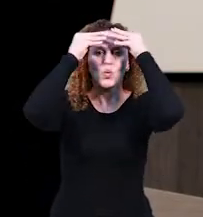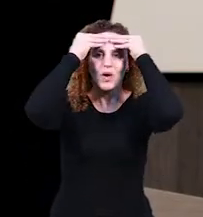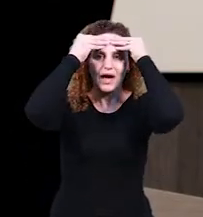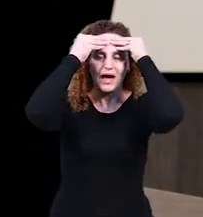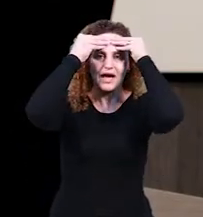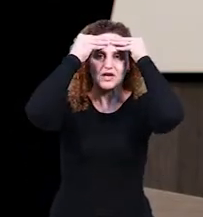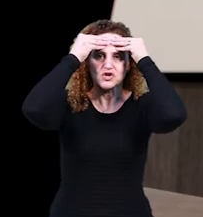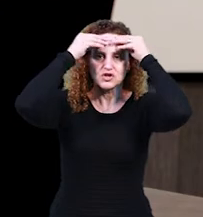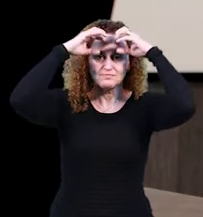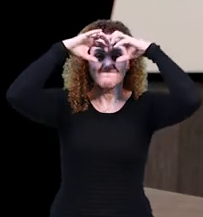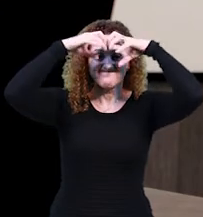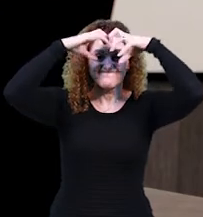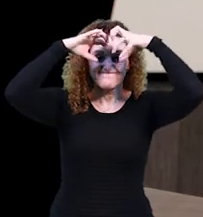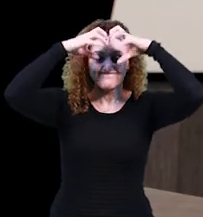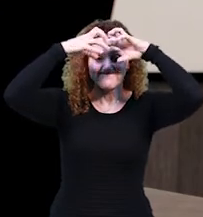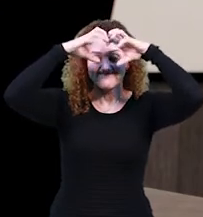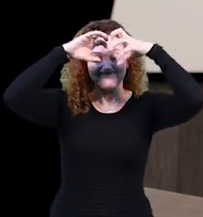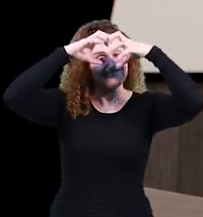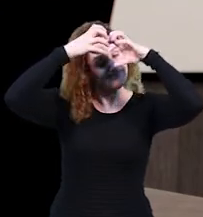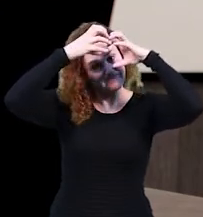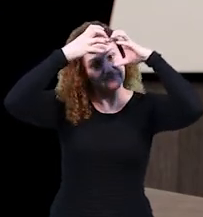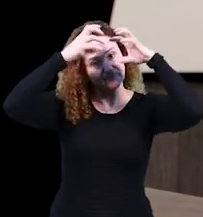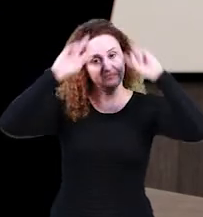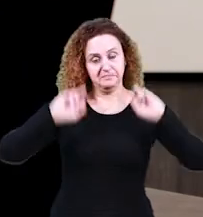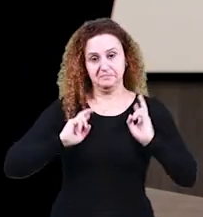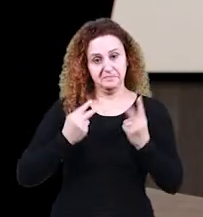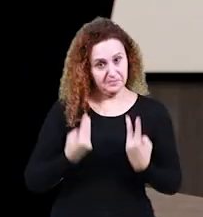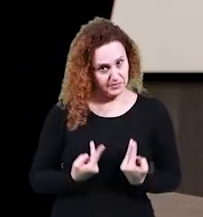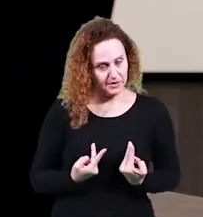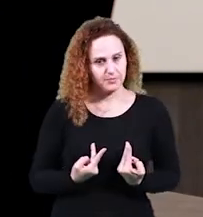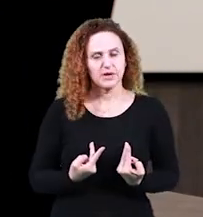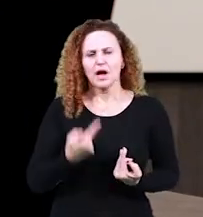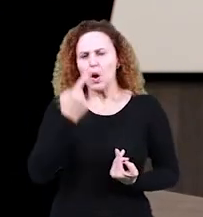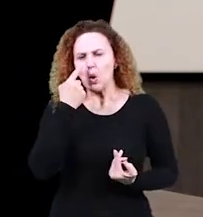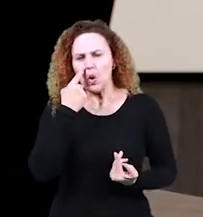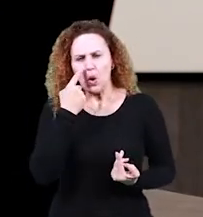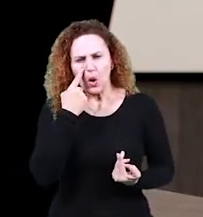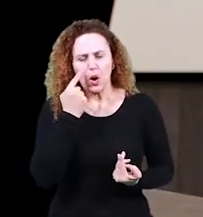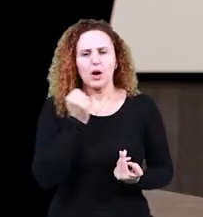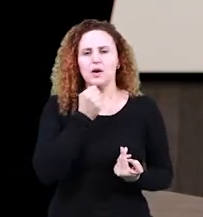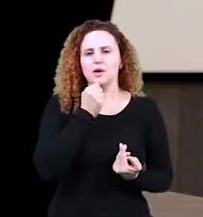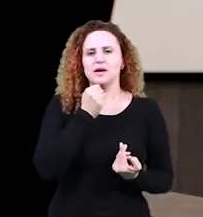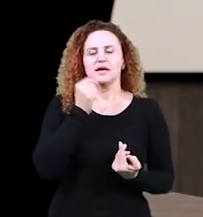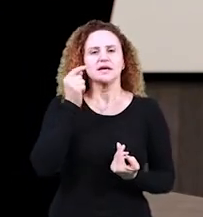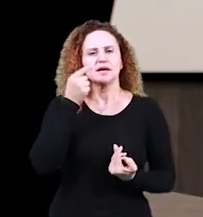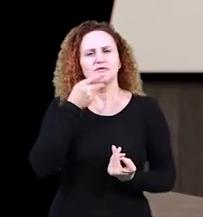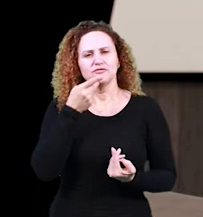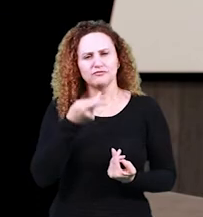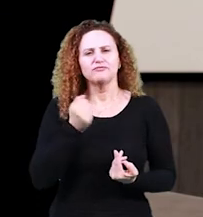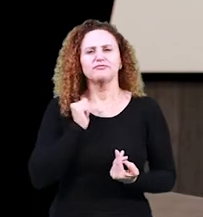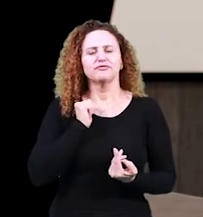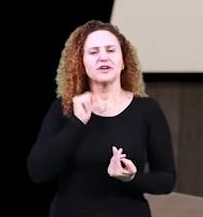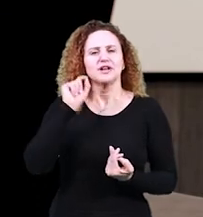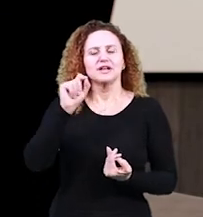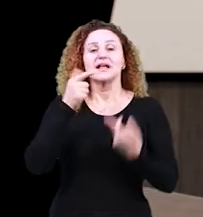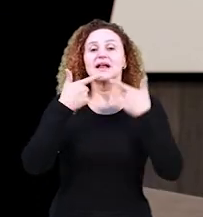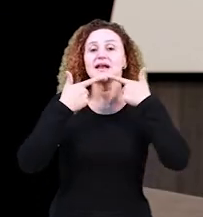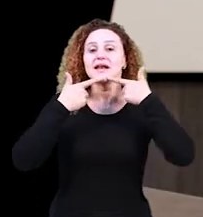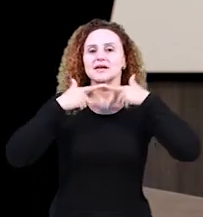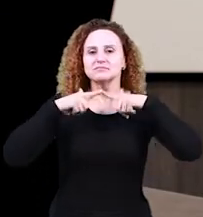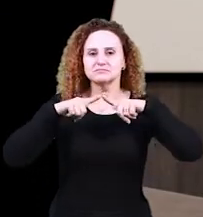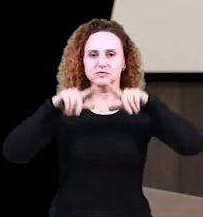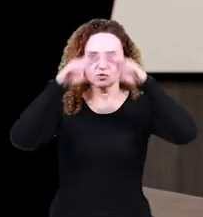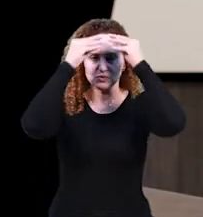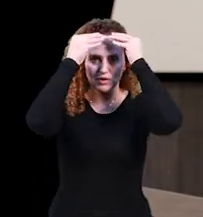é tanto que vocês vejam que no Livro de vocês eu coloquei as relações entre linguagem e mente porque ele